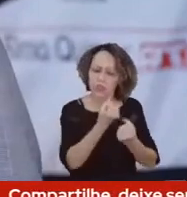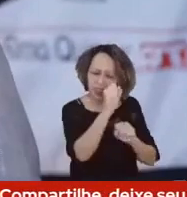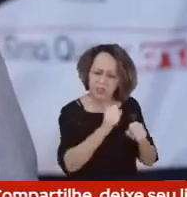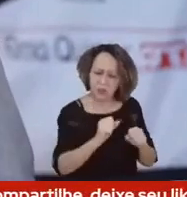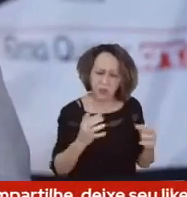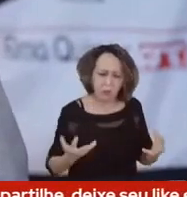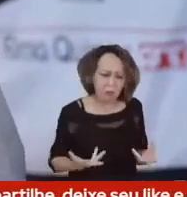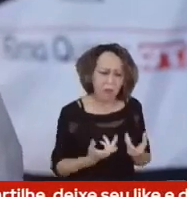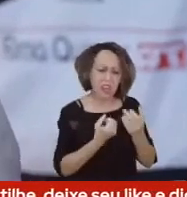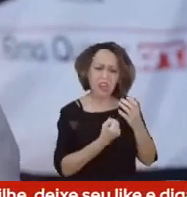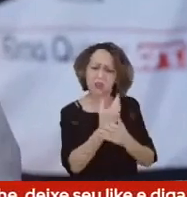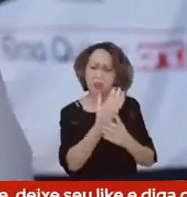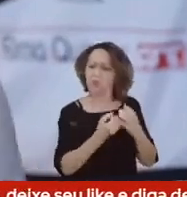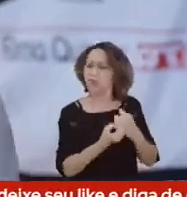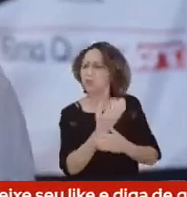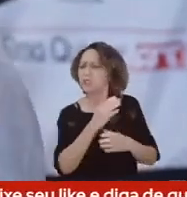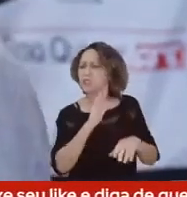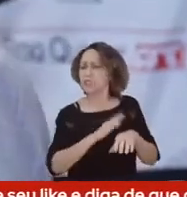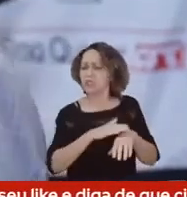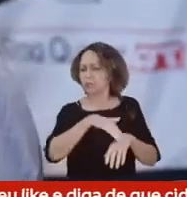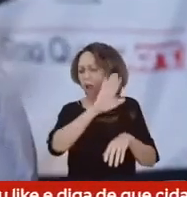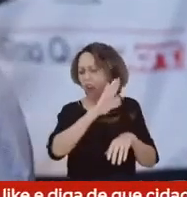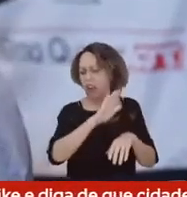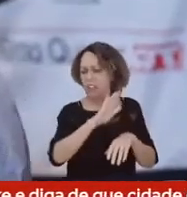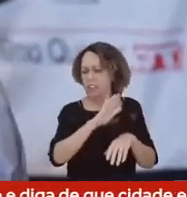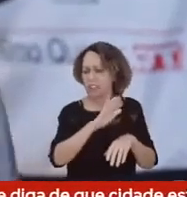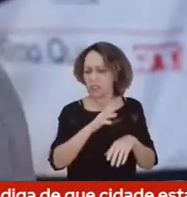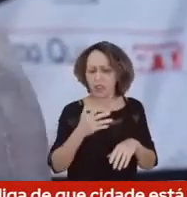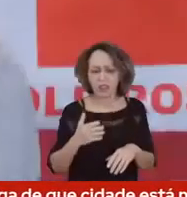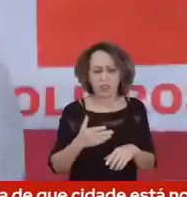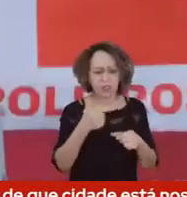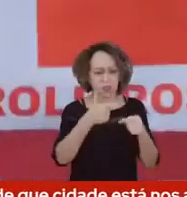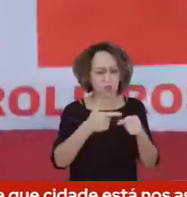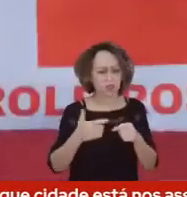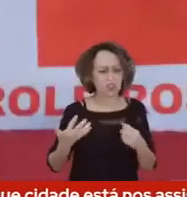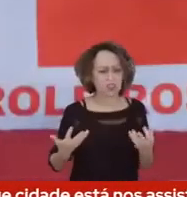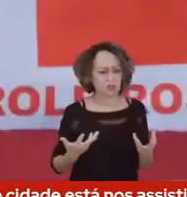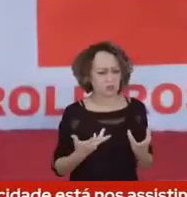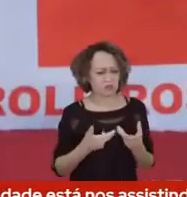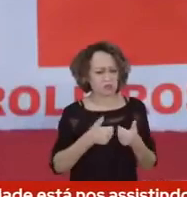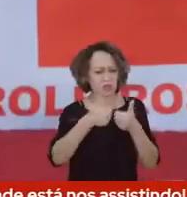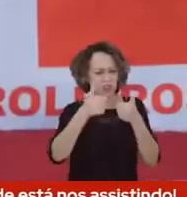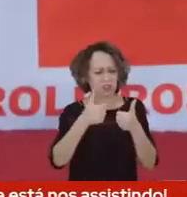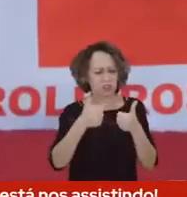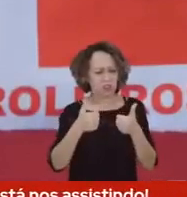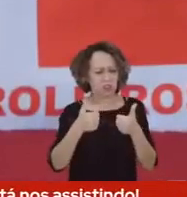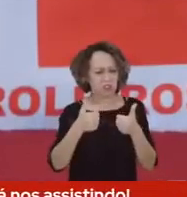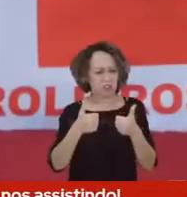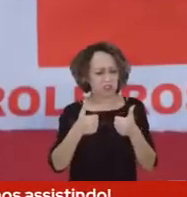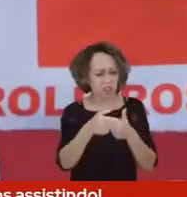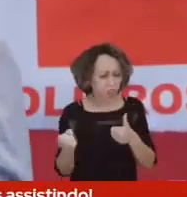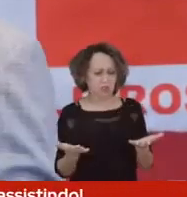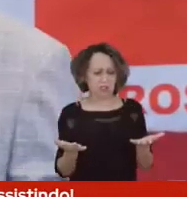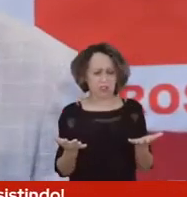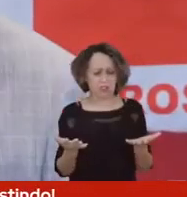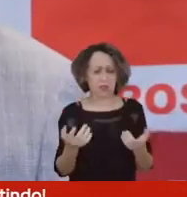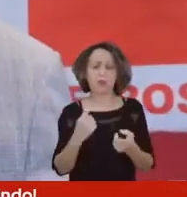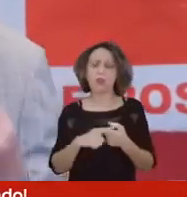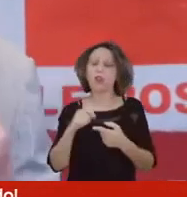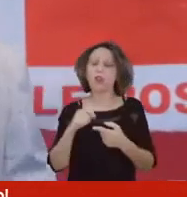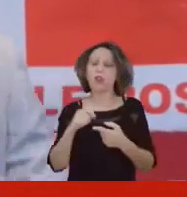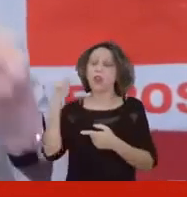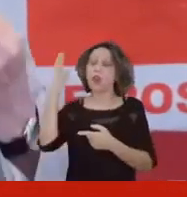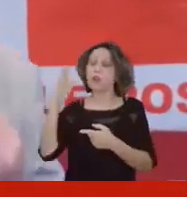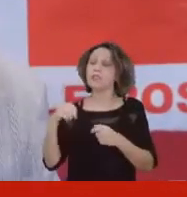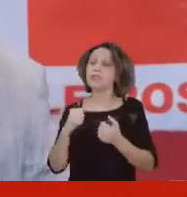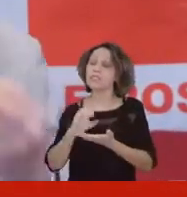produzíamos e fazer novas. Por quê? Porque o Brasil tem que ser exportador de derivado de petróleo.